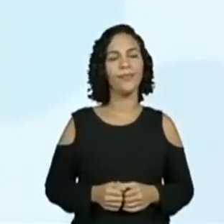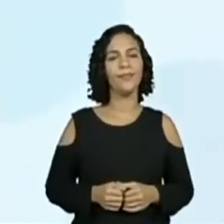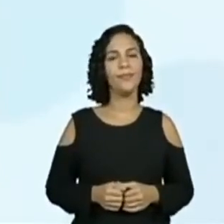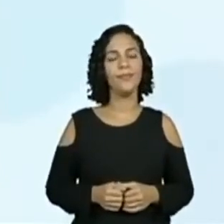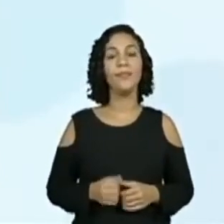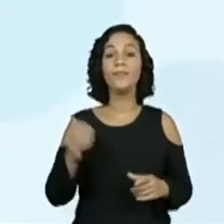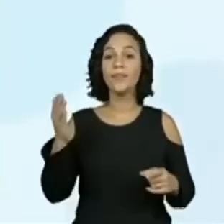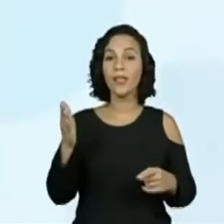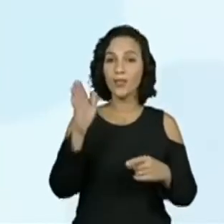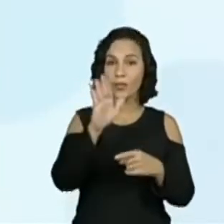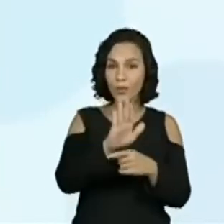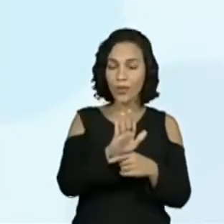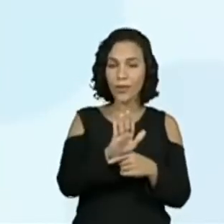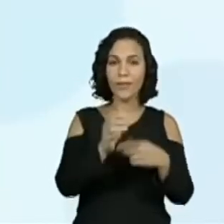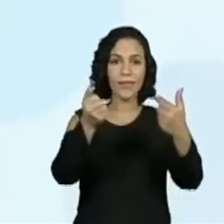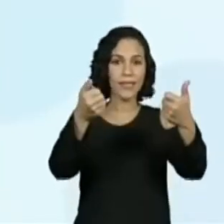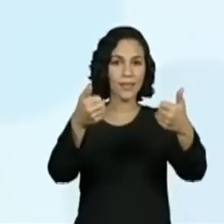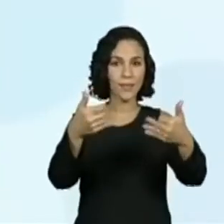Ajuda